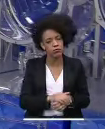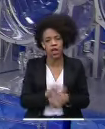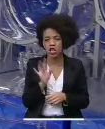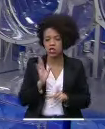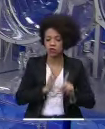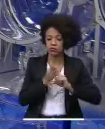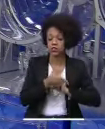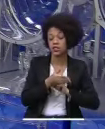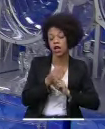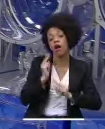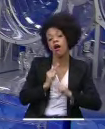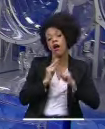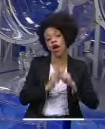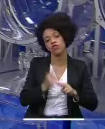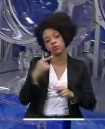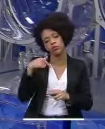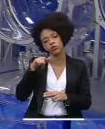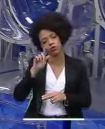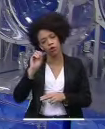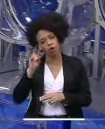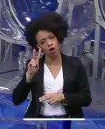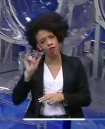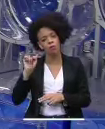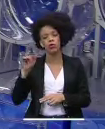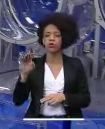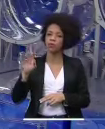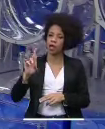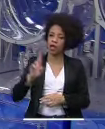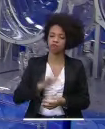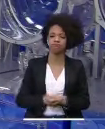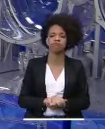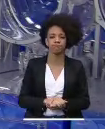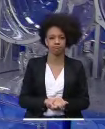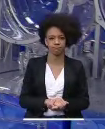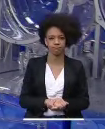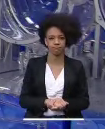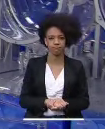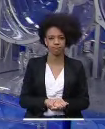Basta acessar loterias.caixa.gov.br.